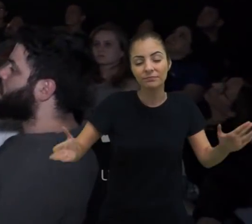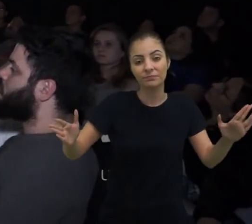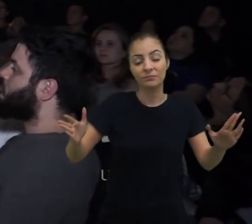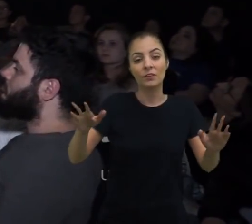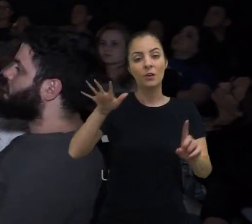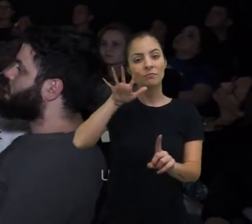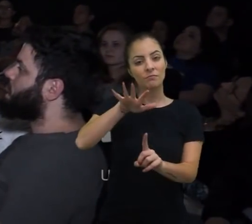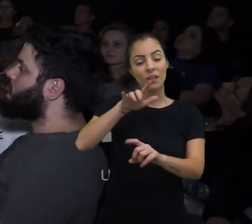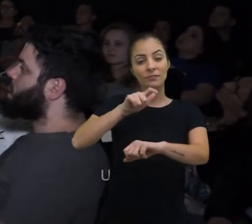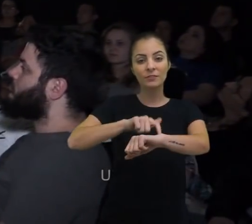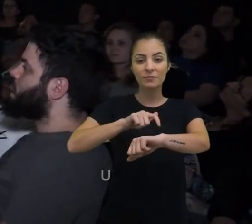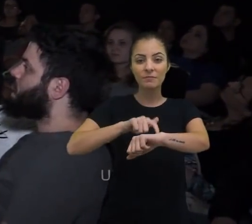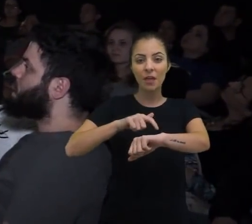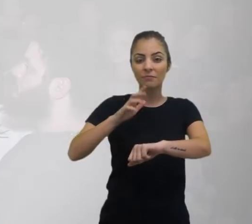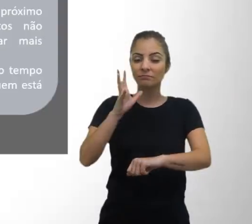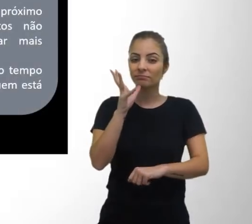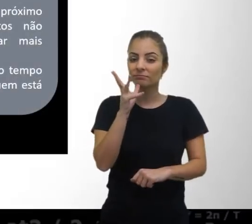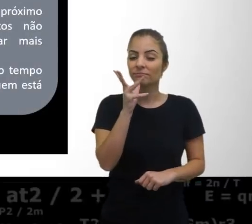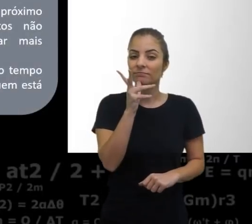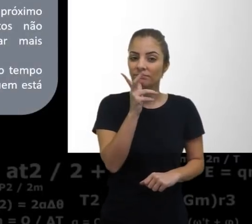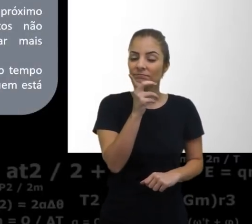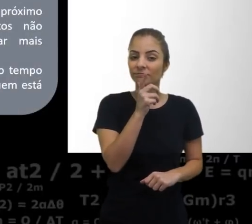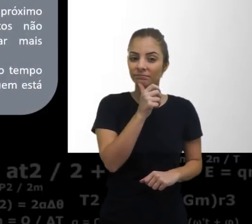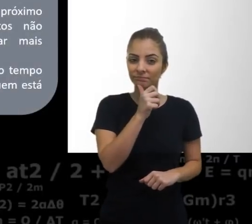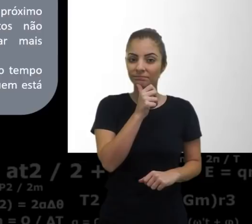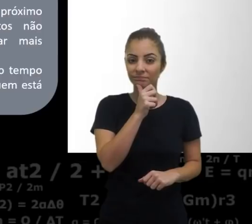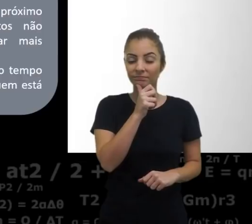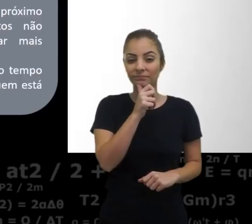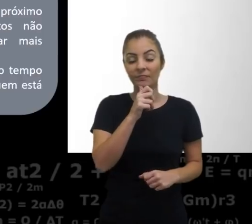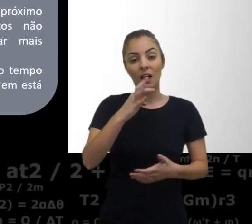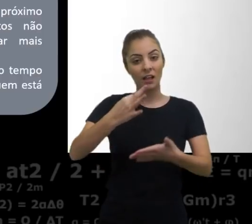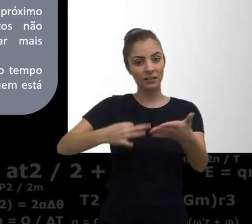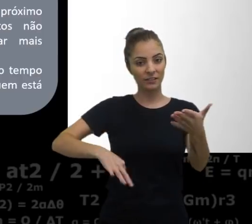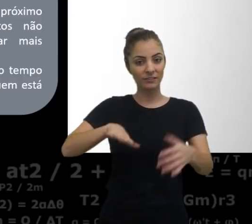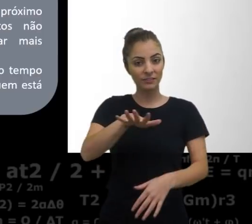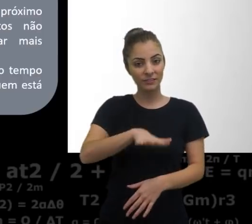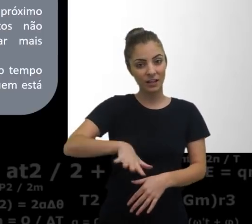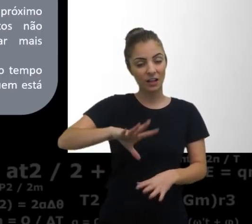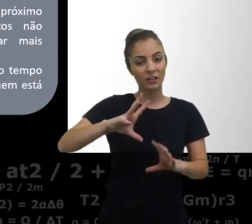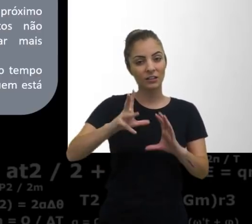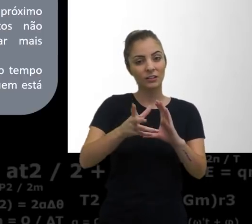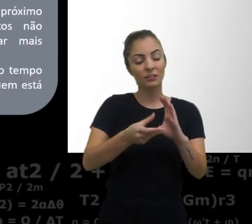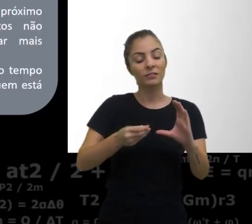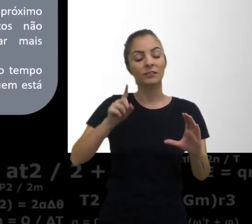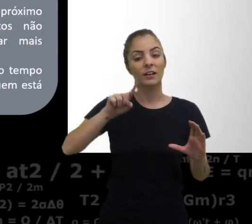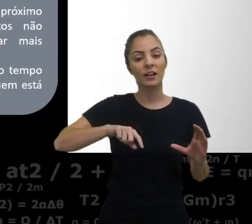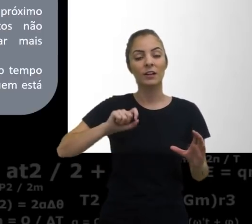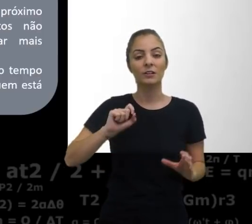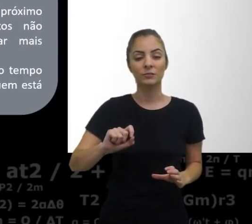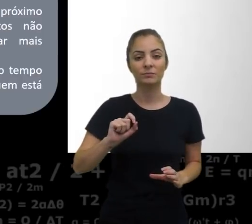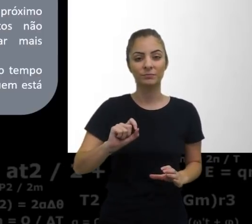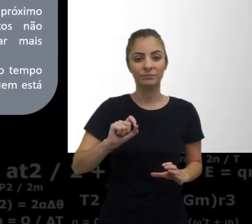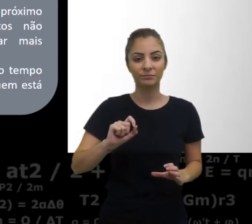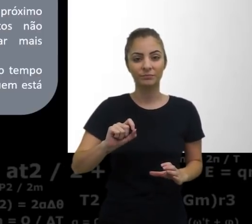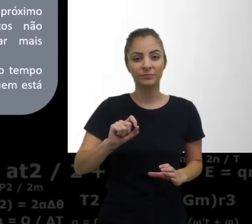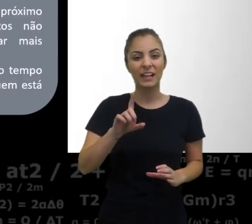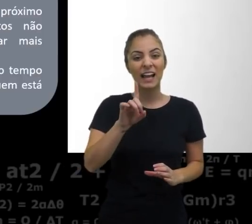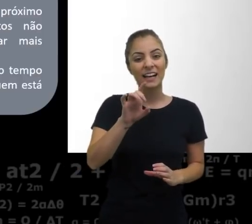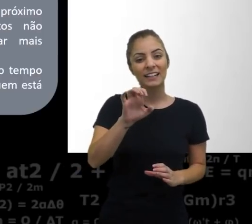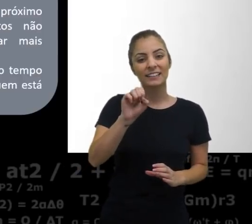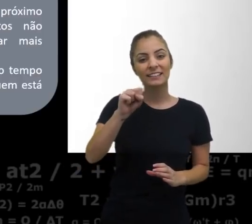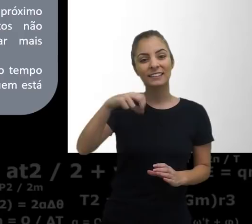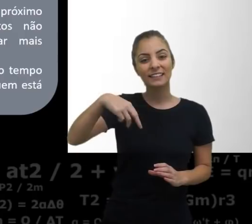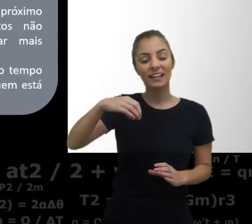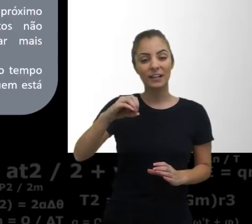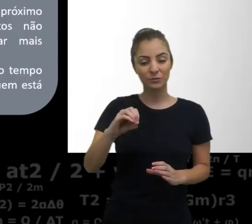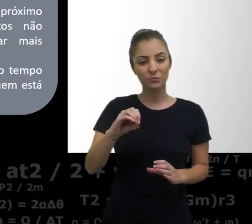passar mais devagar naquela região do espaço. Tá? Na relatividade geral, buracos negros eles são corpos tão densos que eles deformam o espaço,